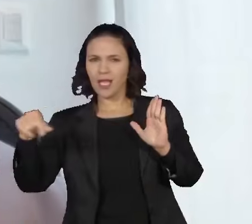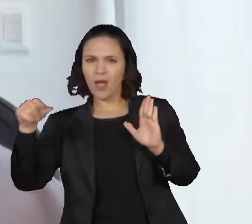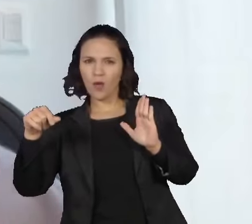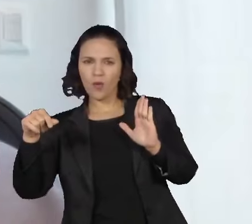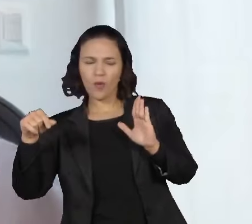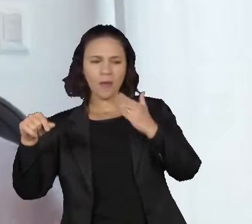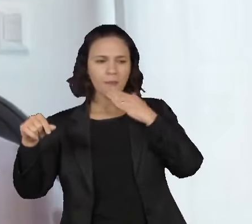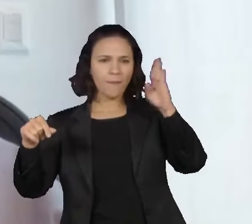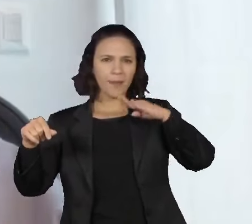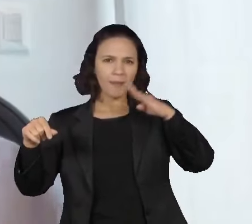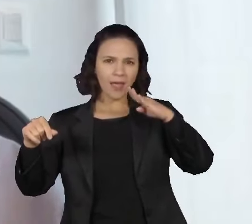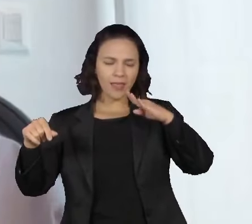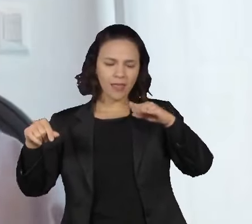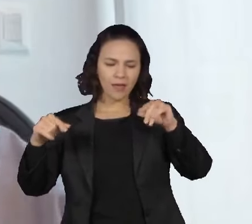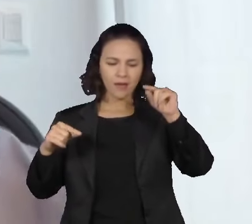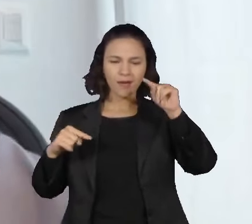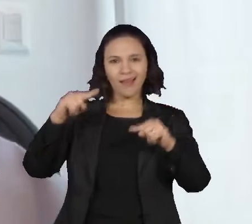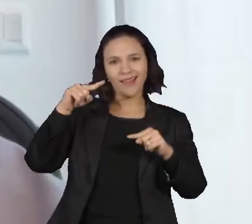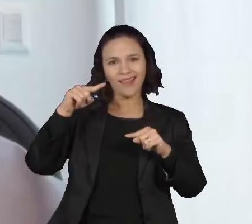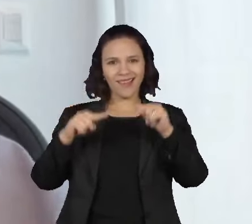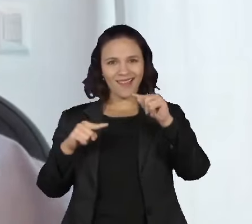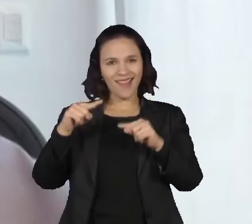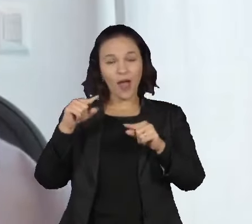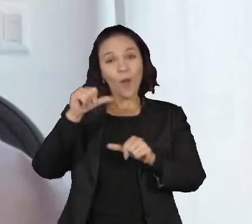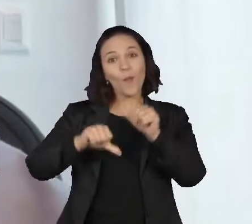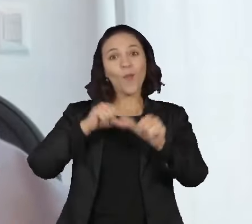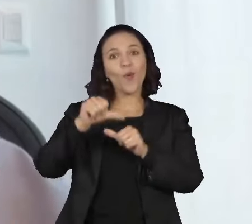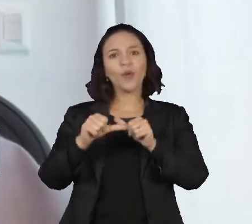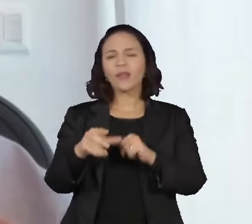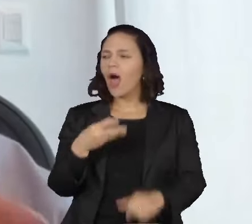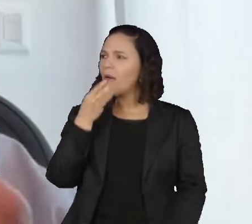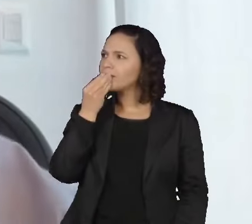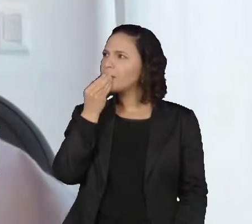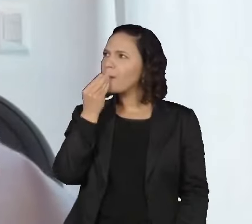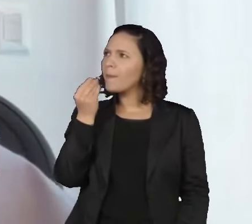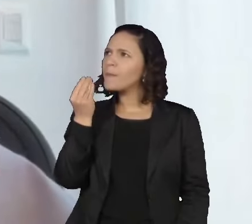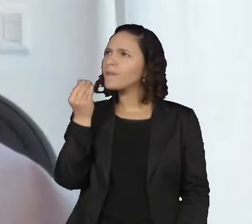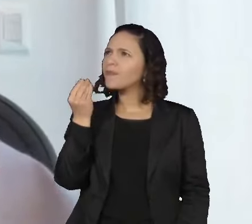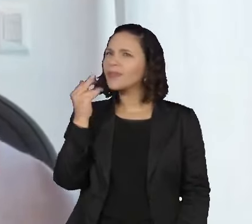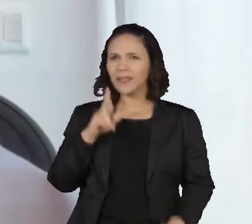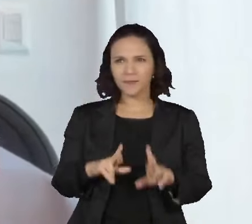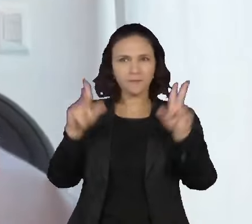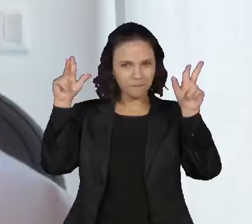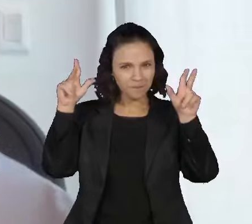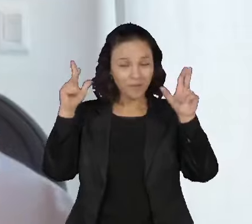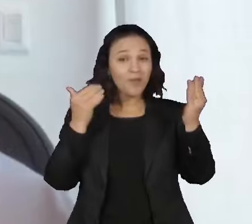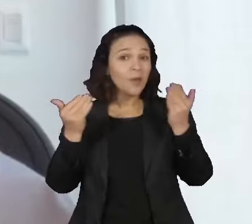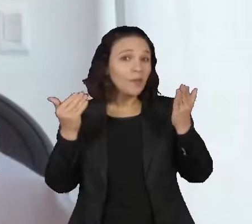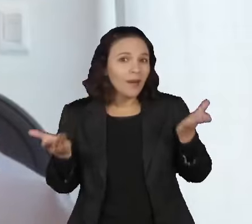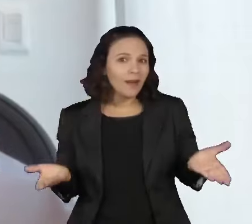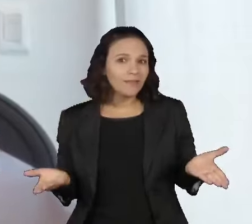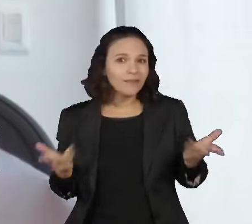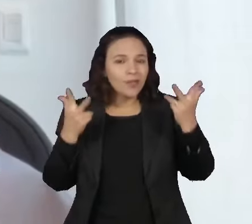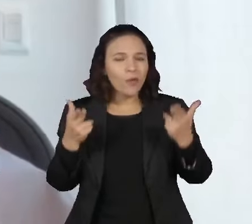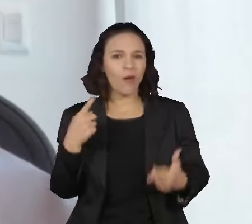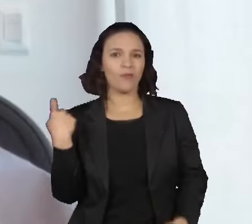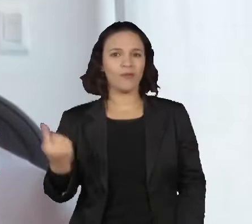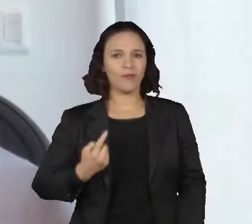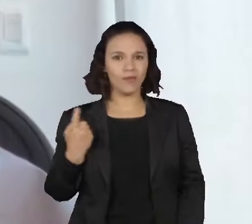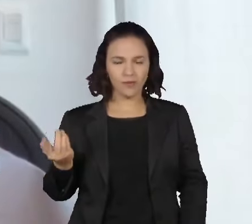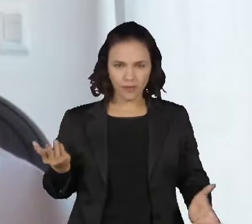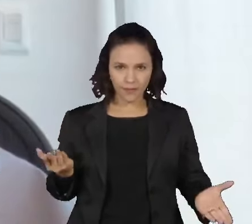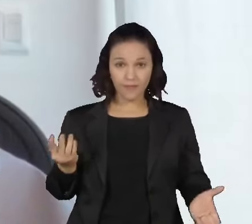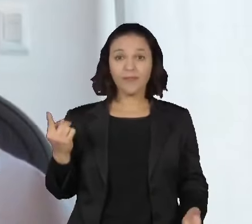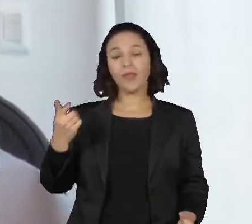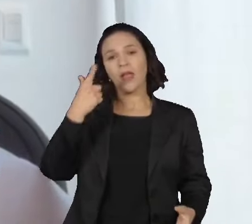de pimenta, muda essa receita, né? Muda o paladar da comida. É o que nós fazemos. Nós somos